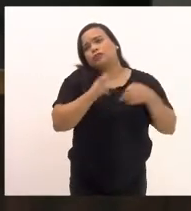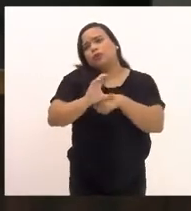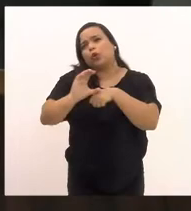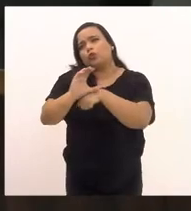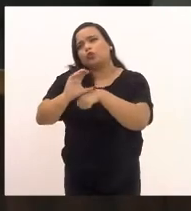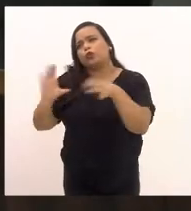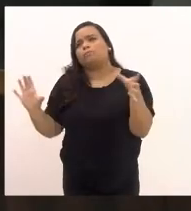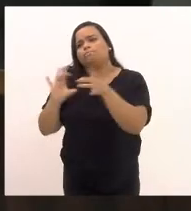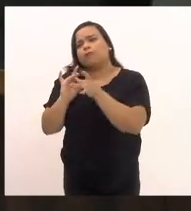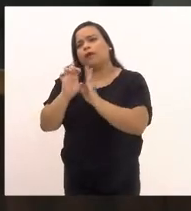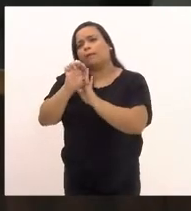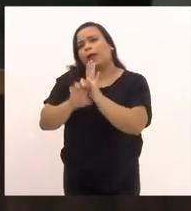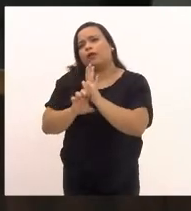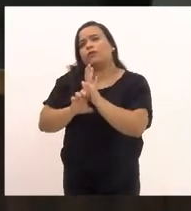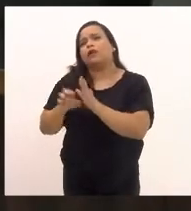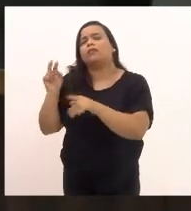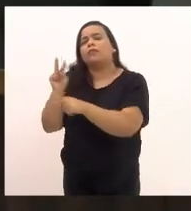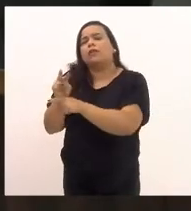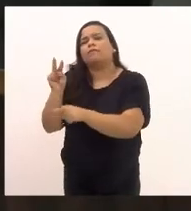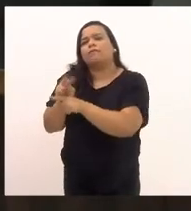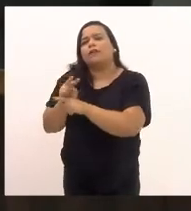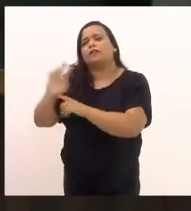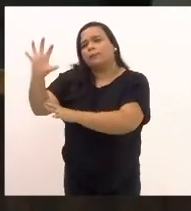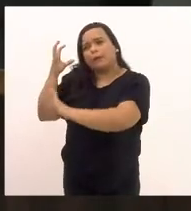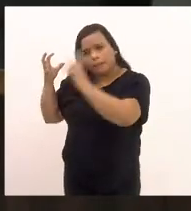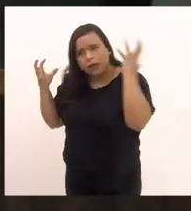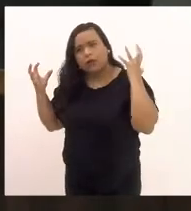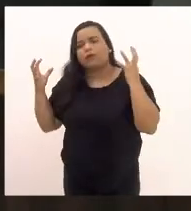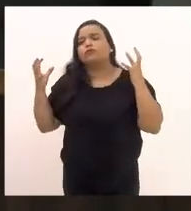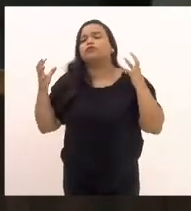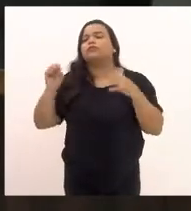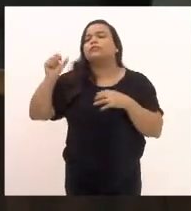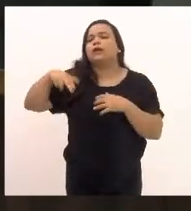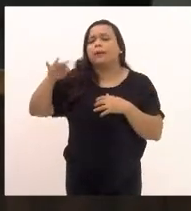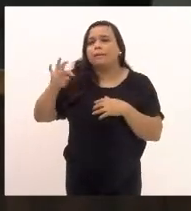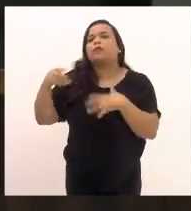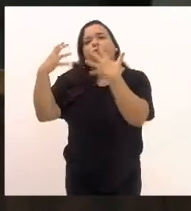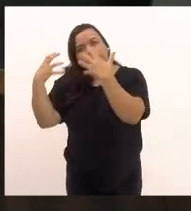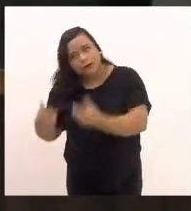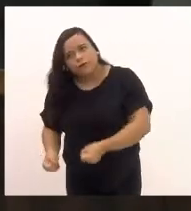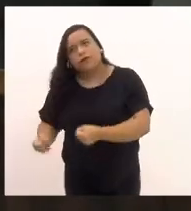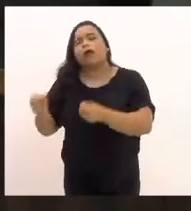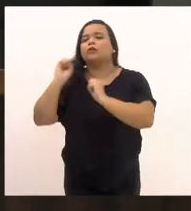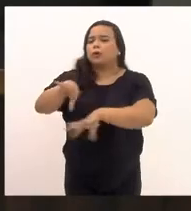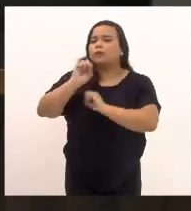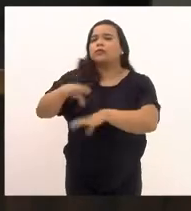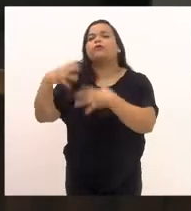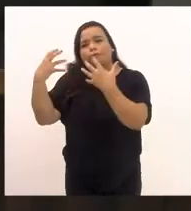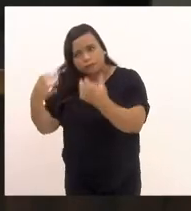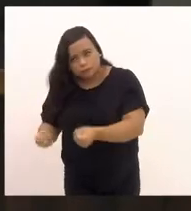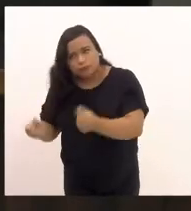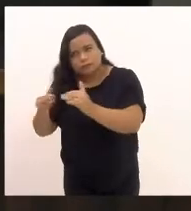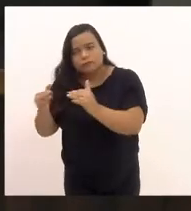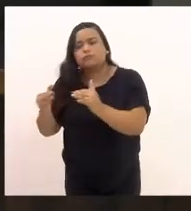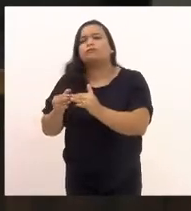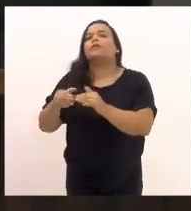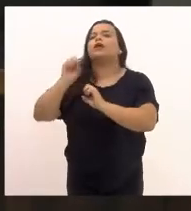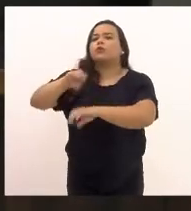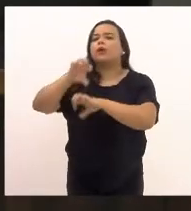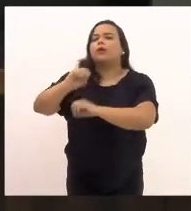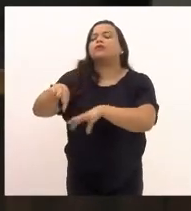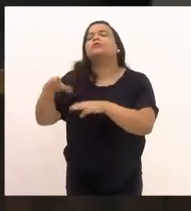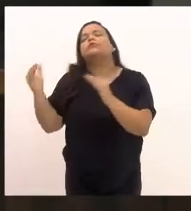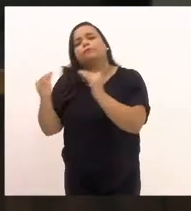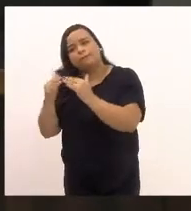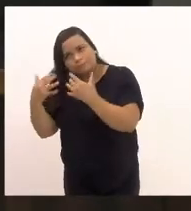emenda. Defesa do meio ambiente favorável, de saneamento favorável, educação favorável, ciência e tecnologia favorável, assuntos municipais, desenvolvimento regional favorável,